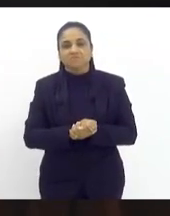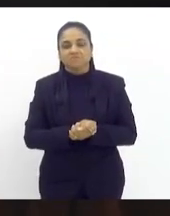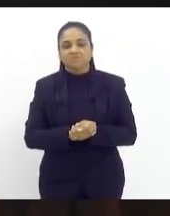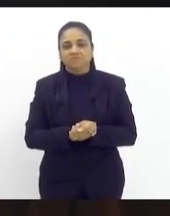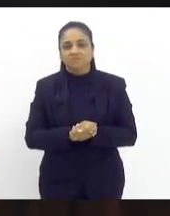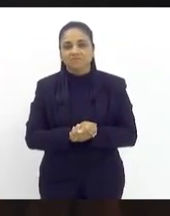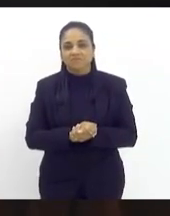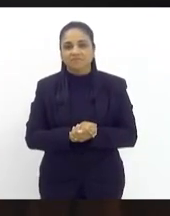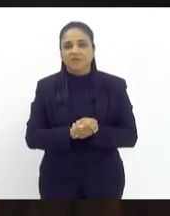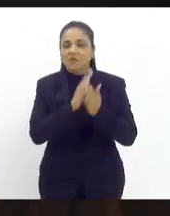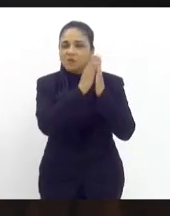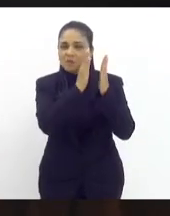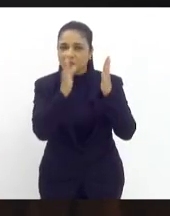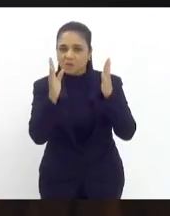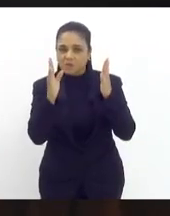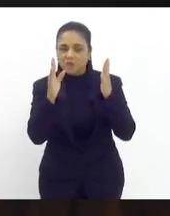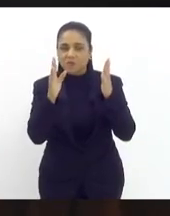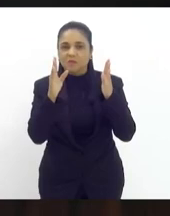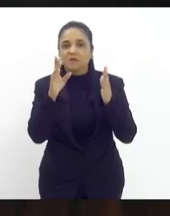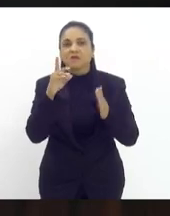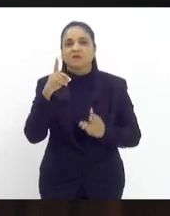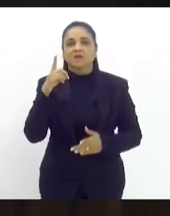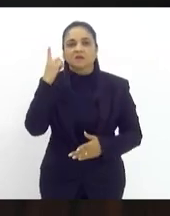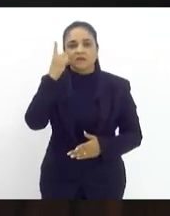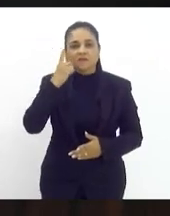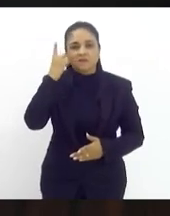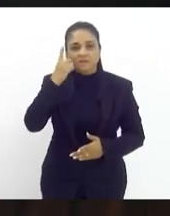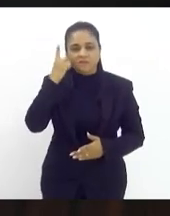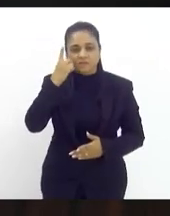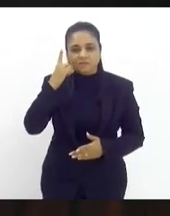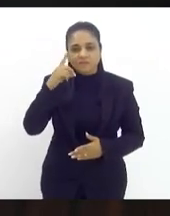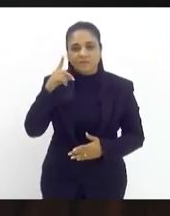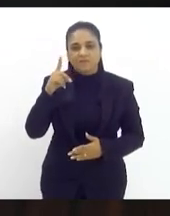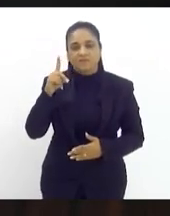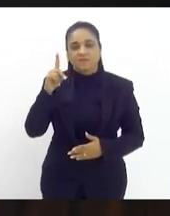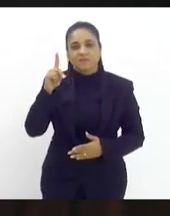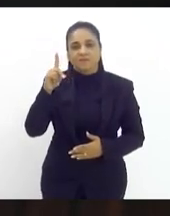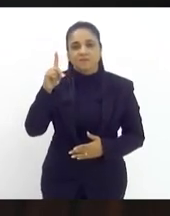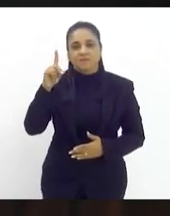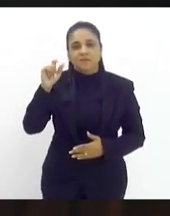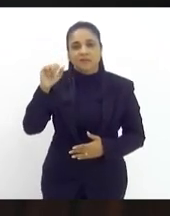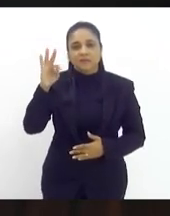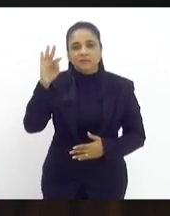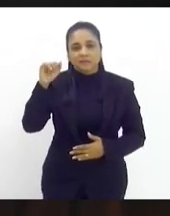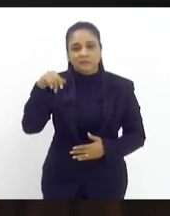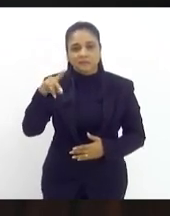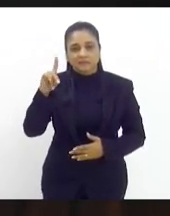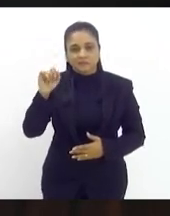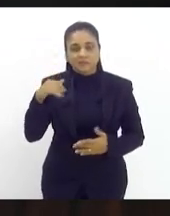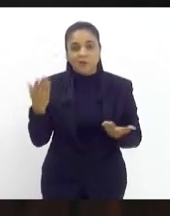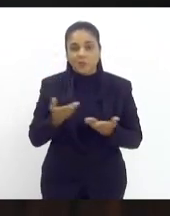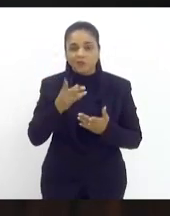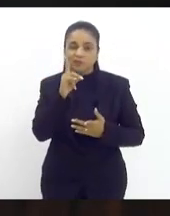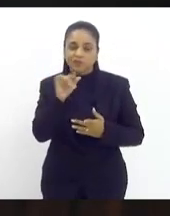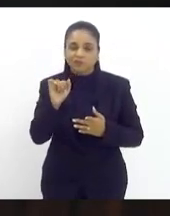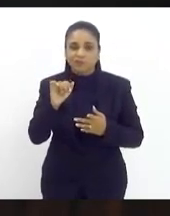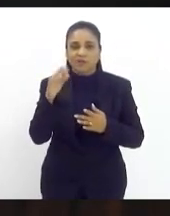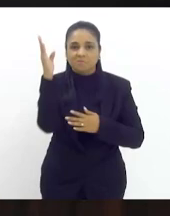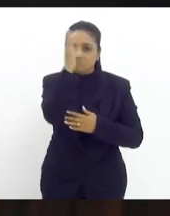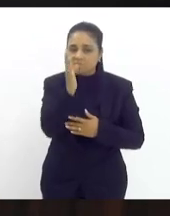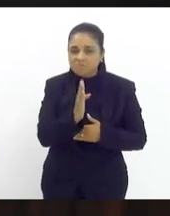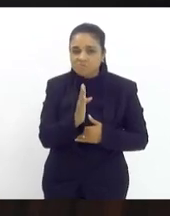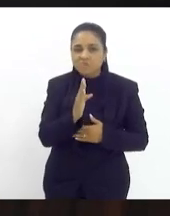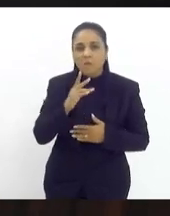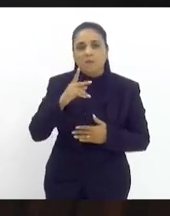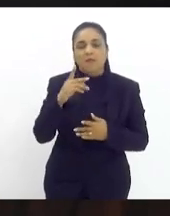estão de ordem Vieira é só para dizer que hoje é o dia nacional do teste do pezinho e na paz Rio hoje